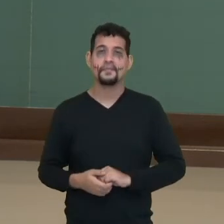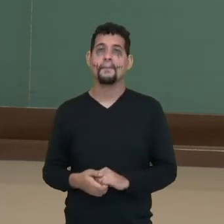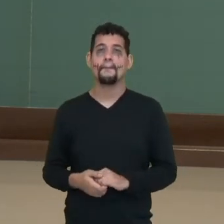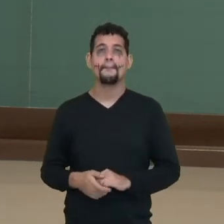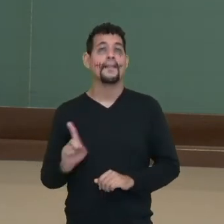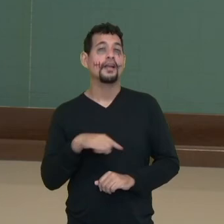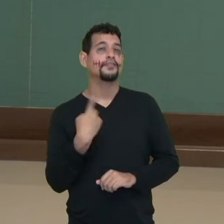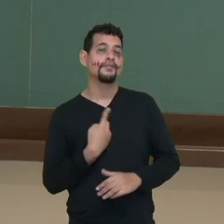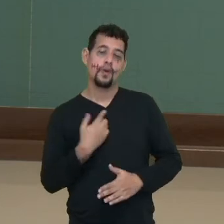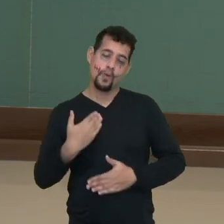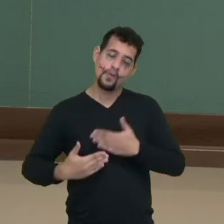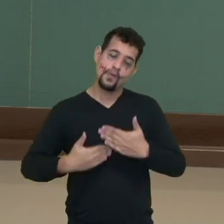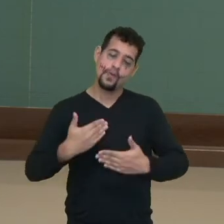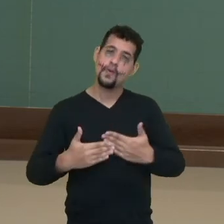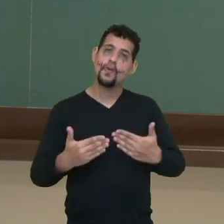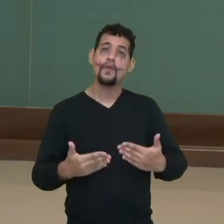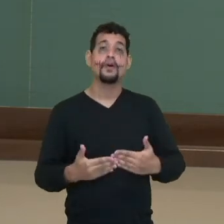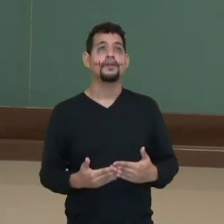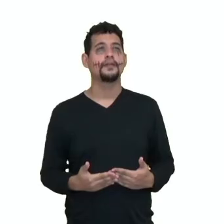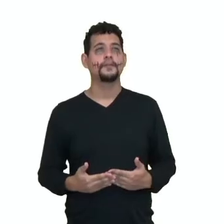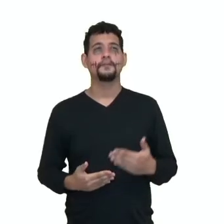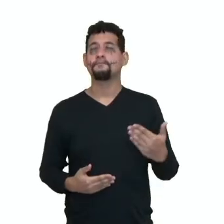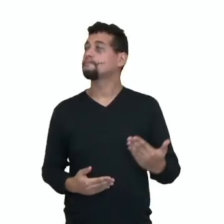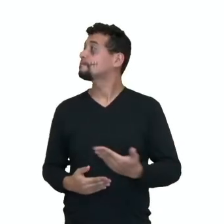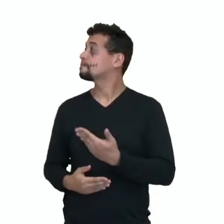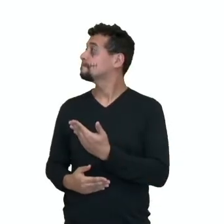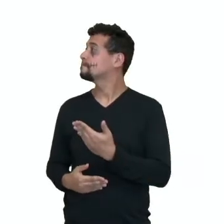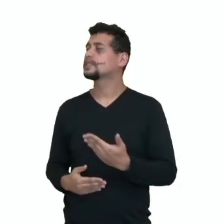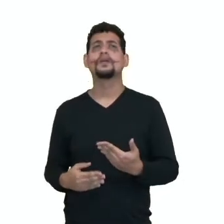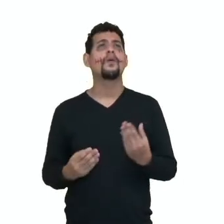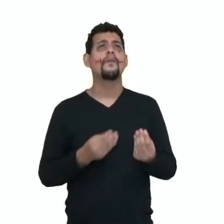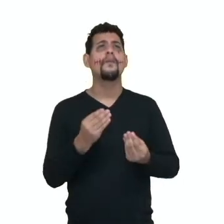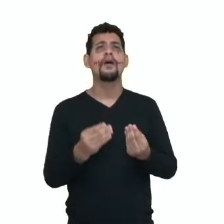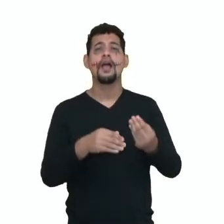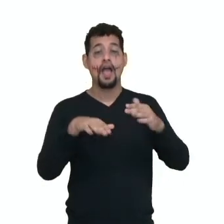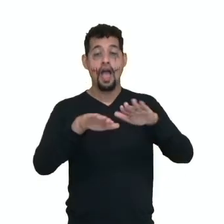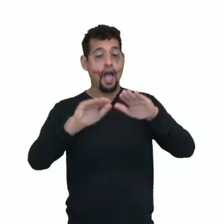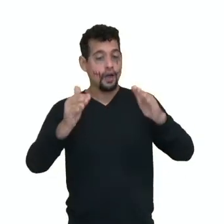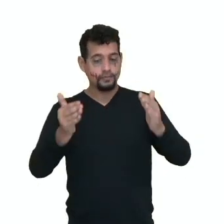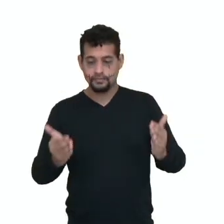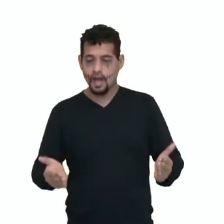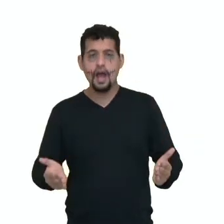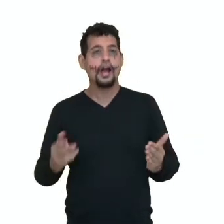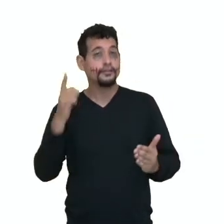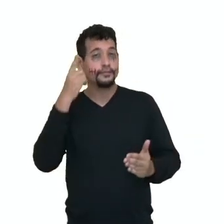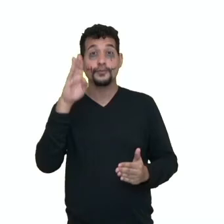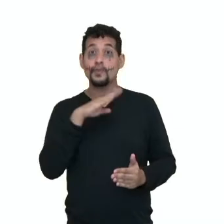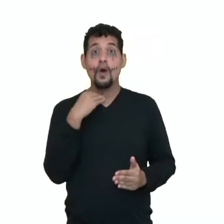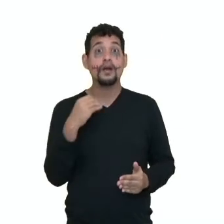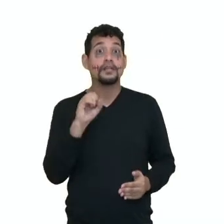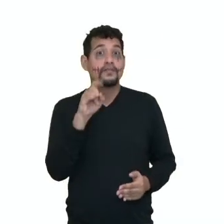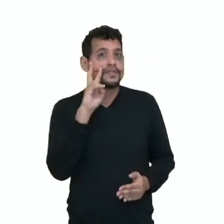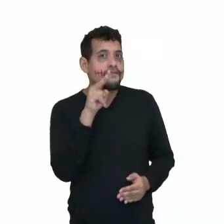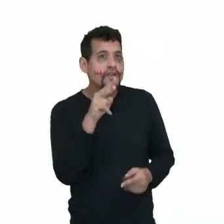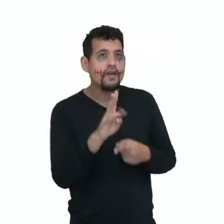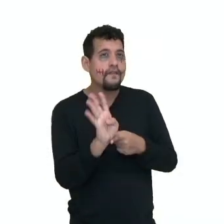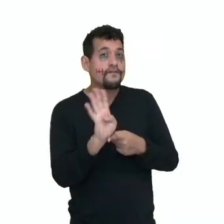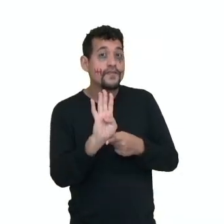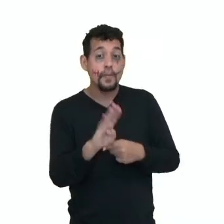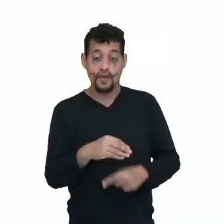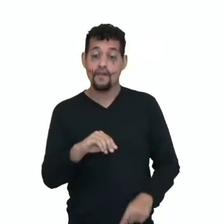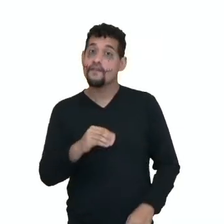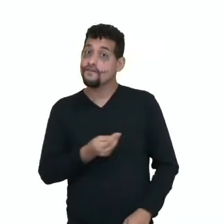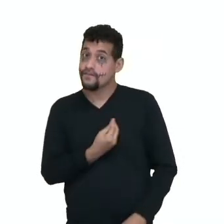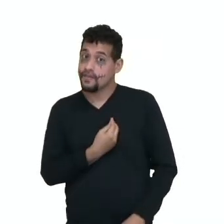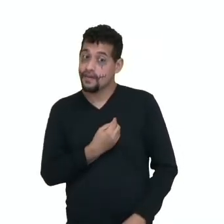Vamos seguir. Altar de lo Dia de los Muertos. Então, nesse filme, se vocês forem assistir Viva a